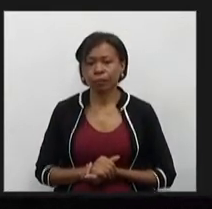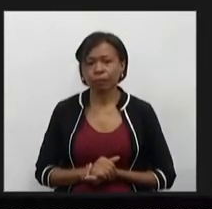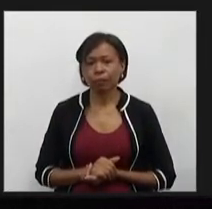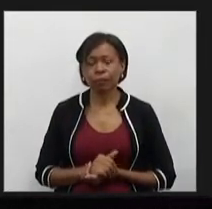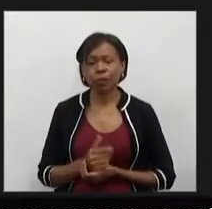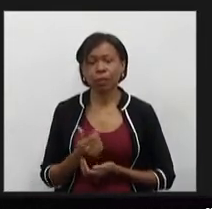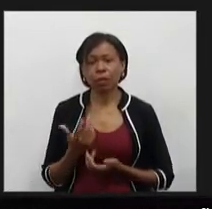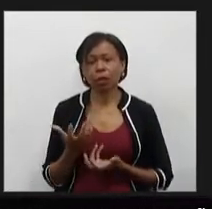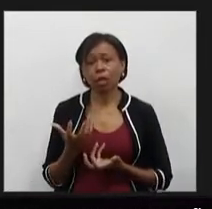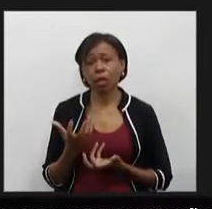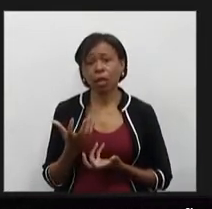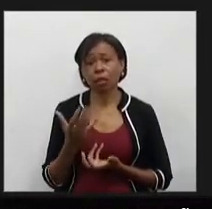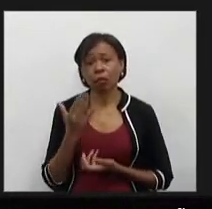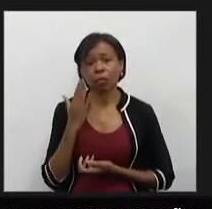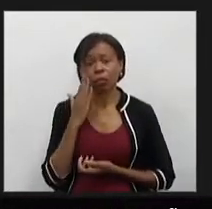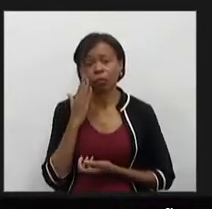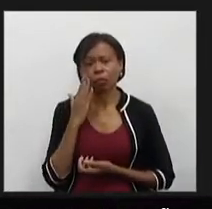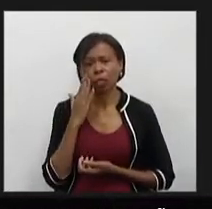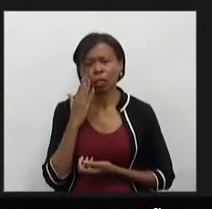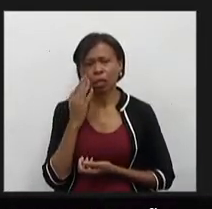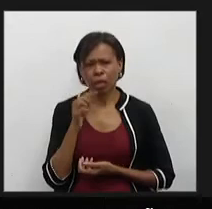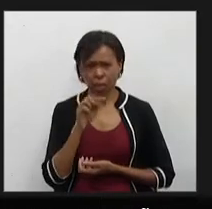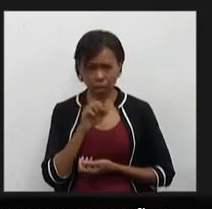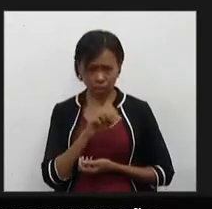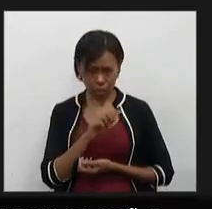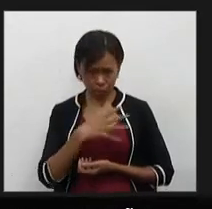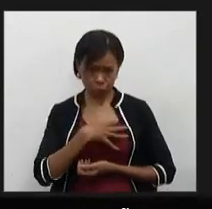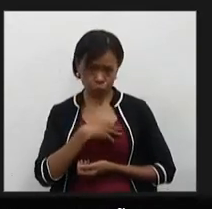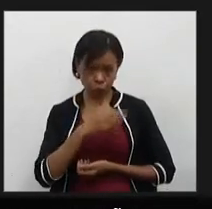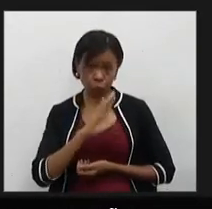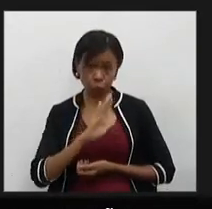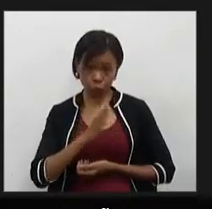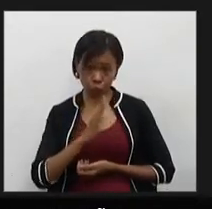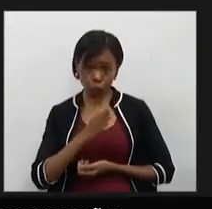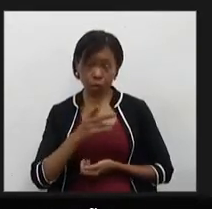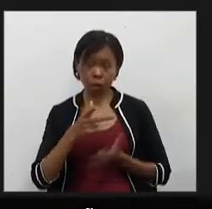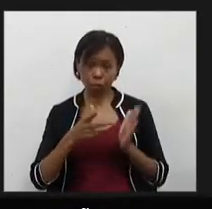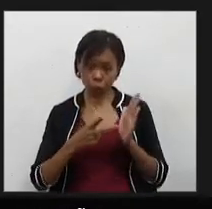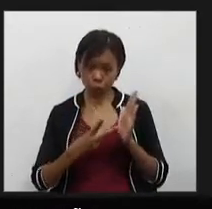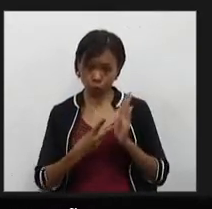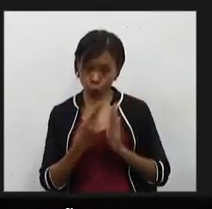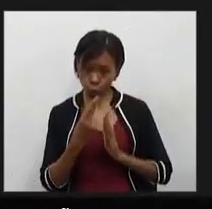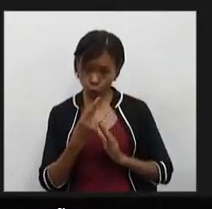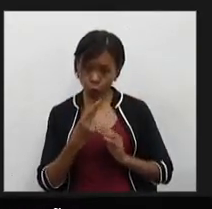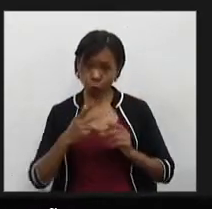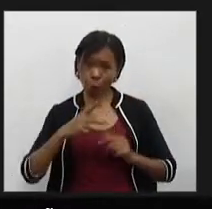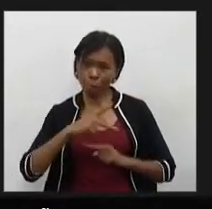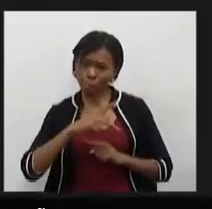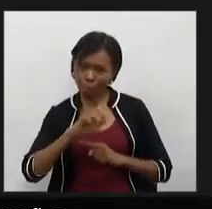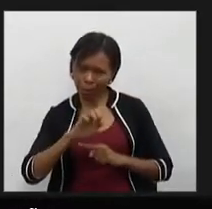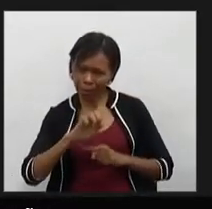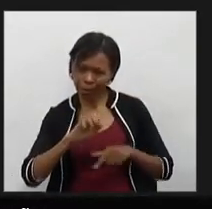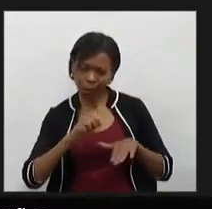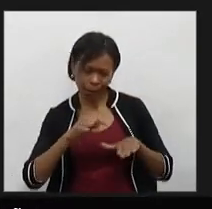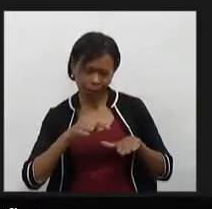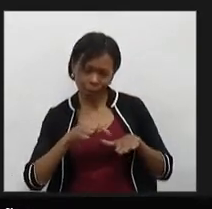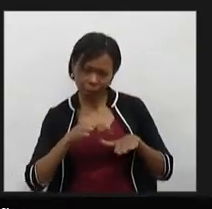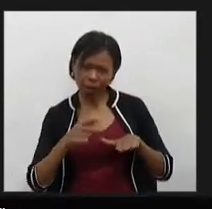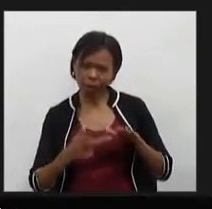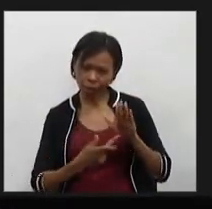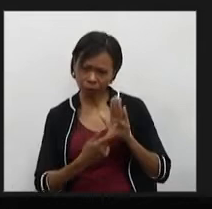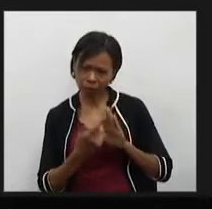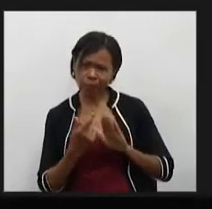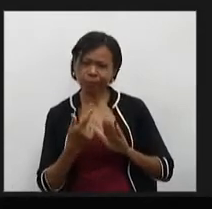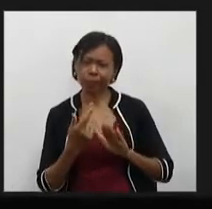eu queria até ver, botar, ela já fez cirurgia dos pés, porque tudo afetou. Eu vou